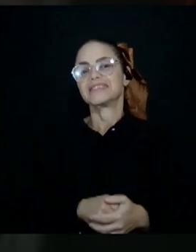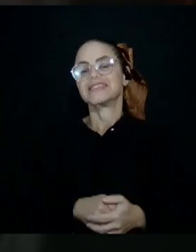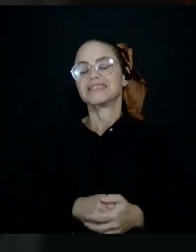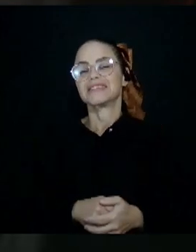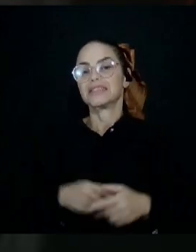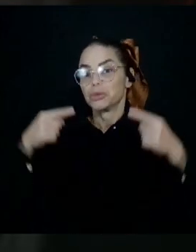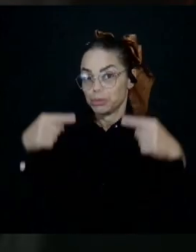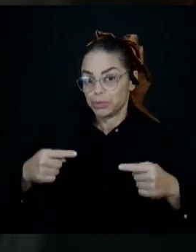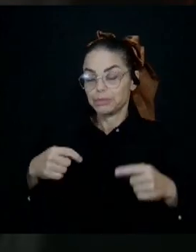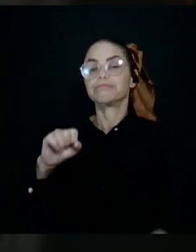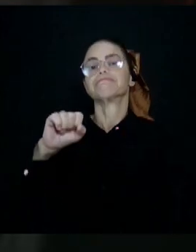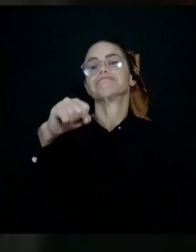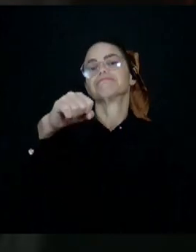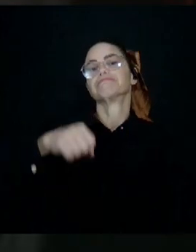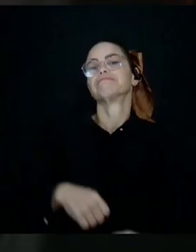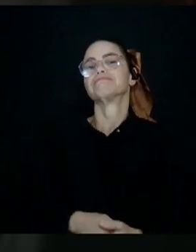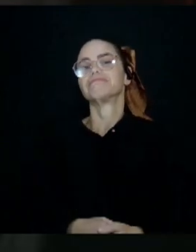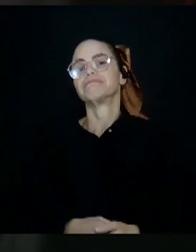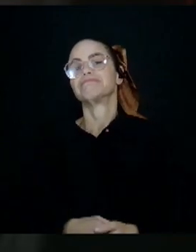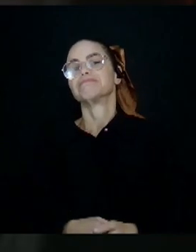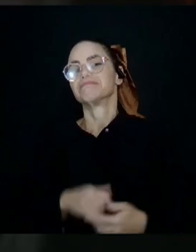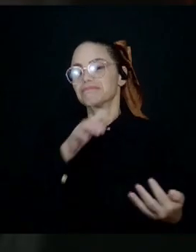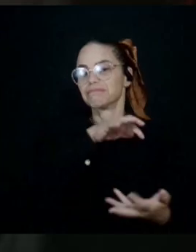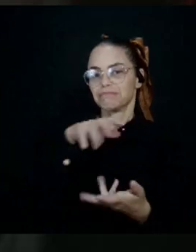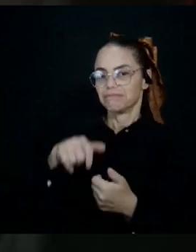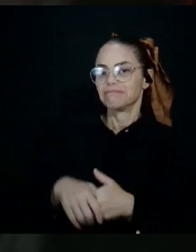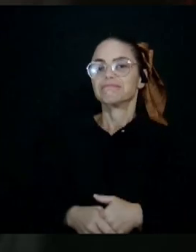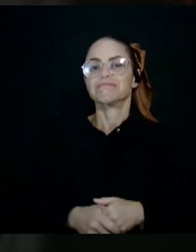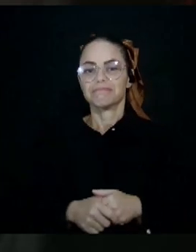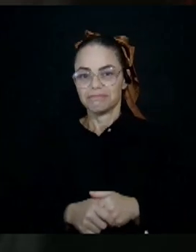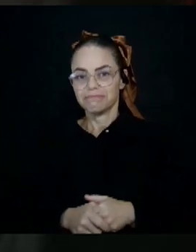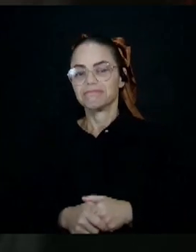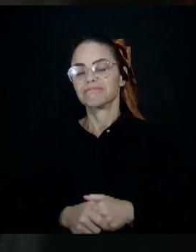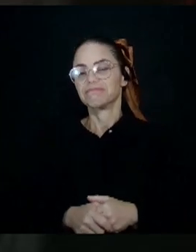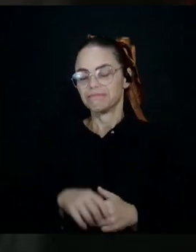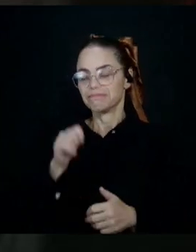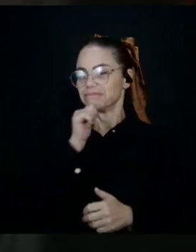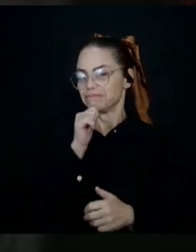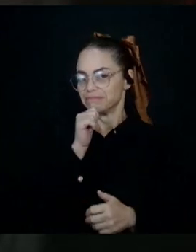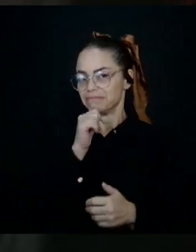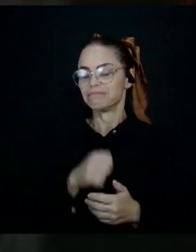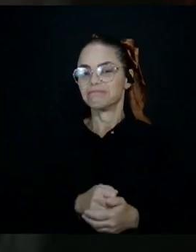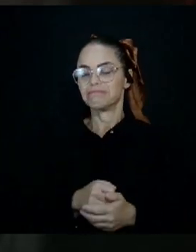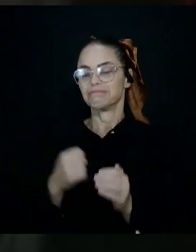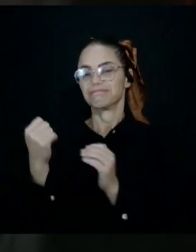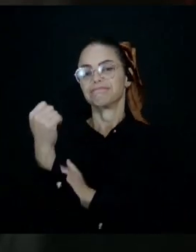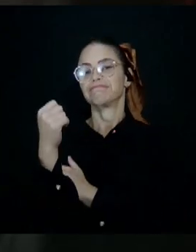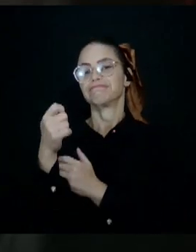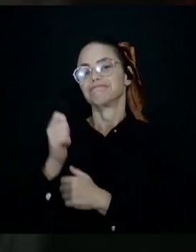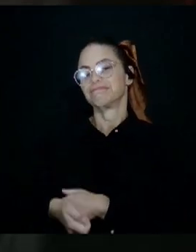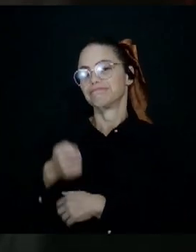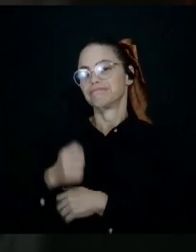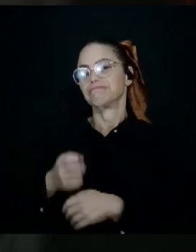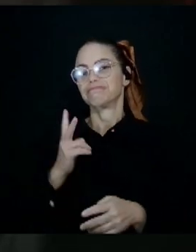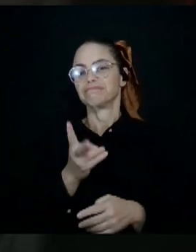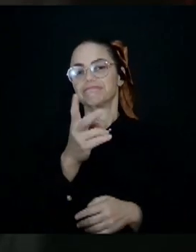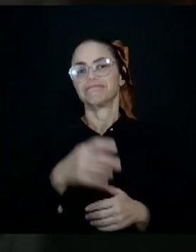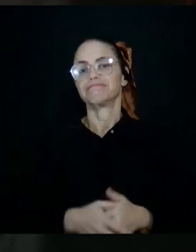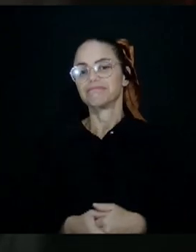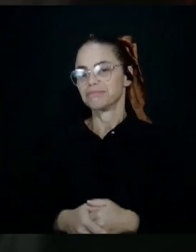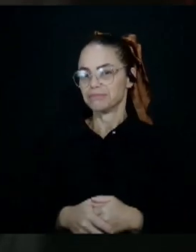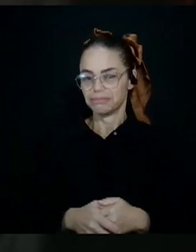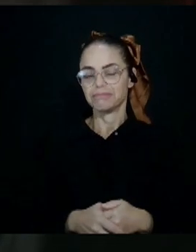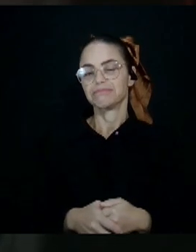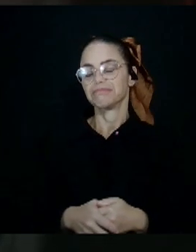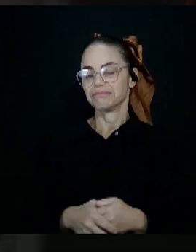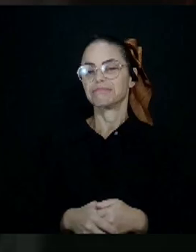ser mulher nesse mundo, né, ainda onde o machismo perpetua, mas é aquela questão que a Débora